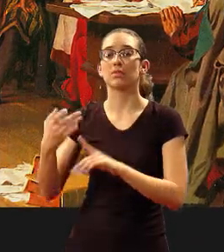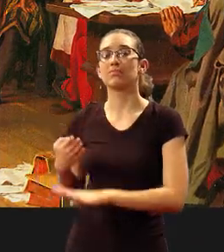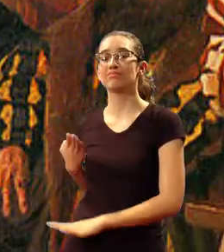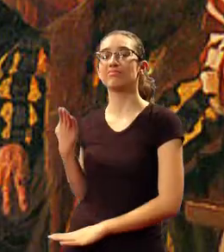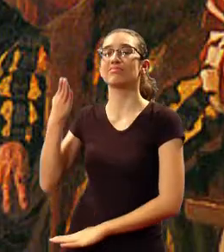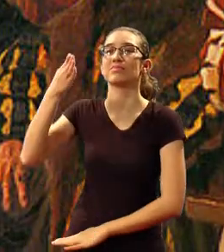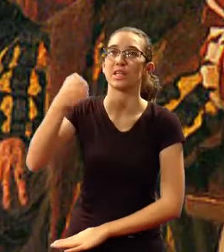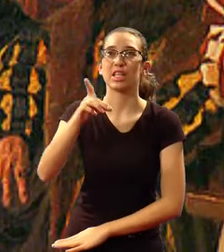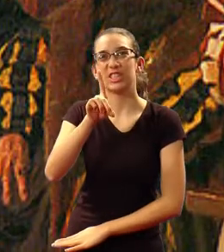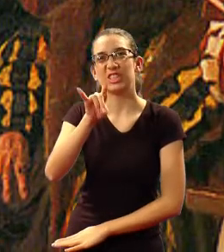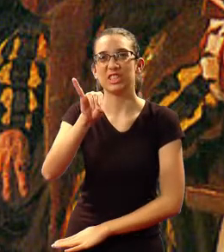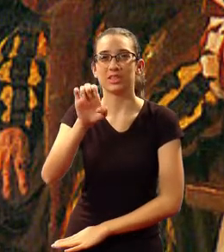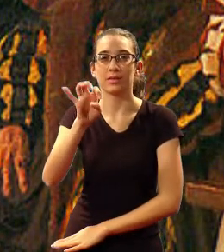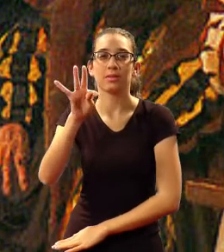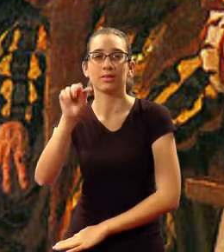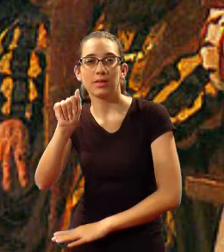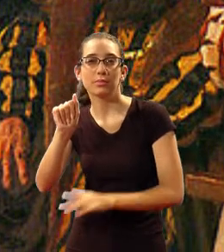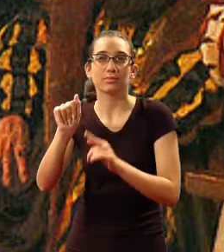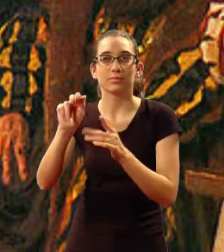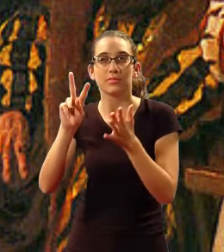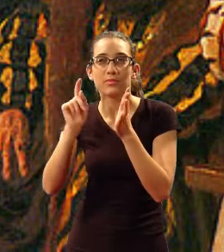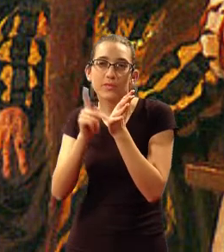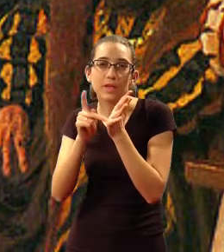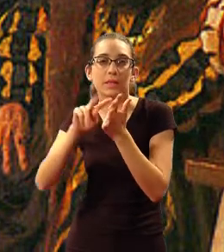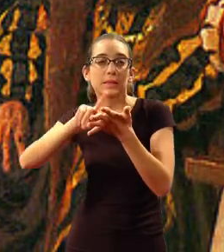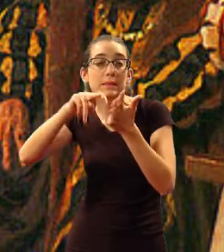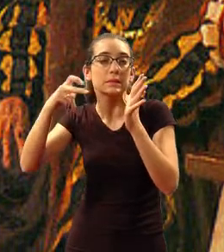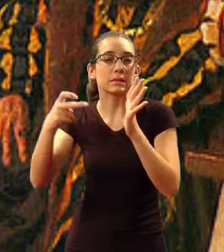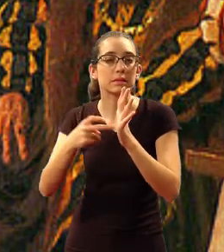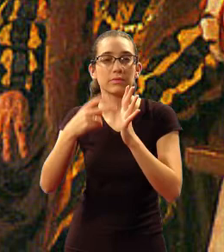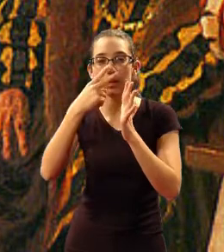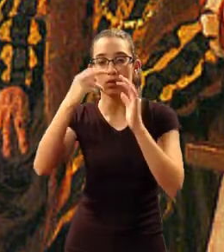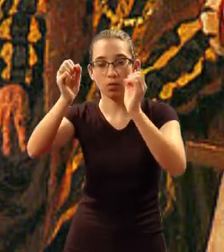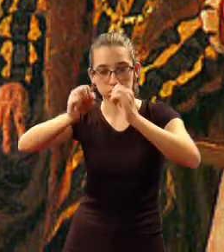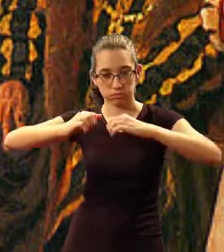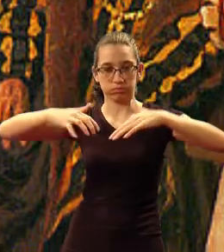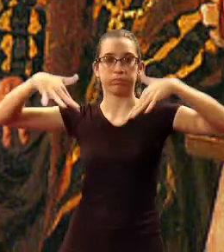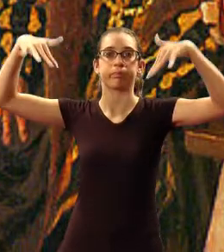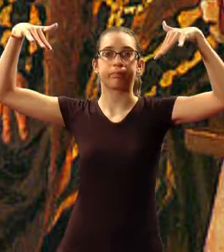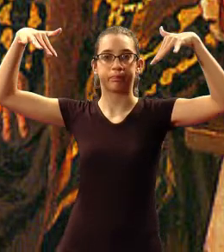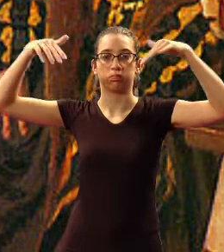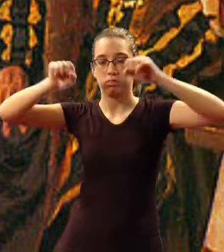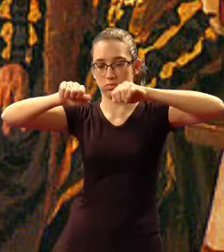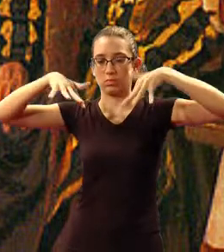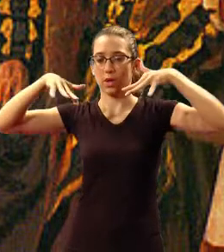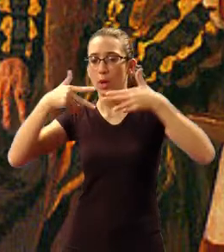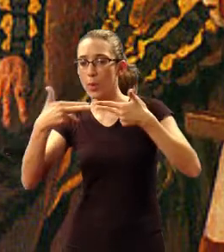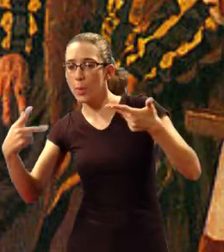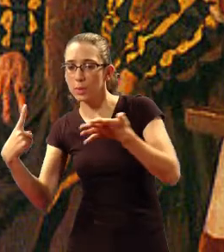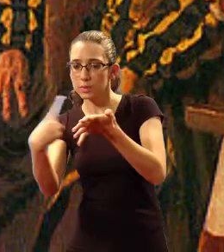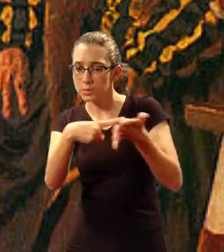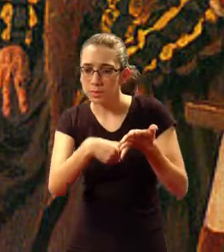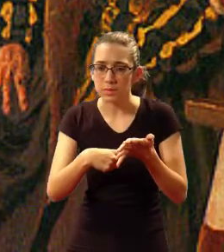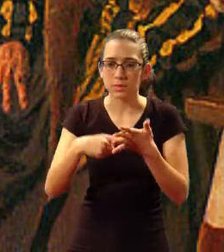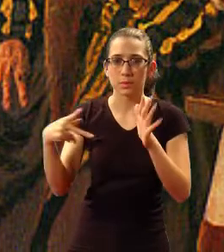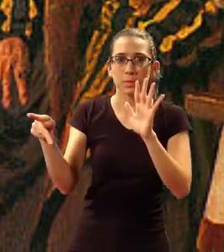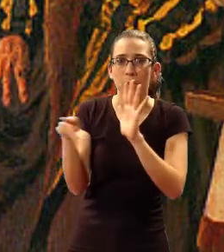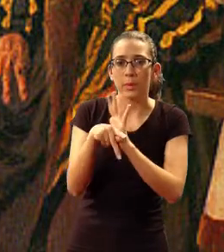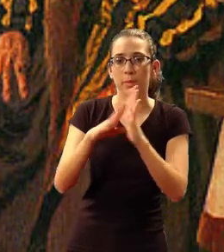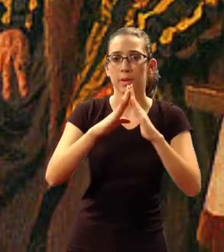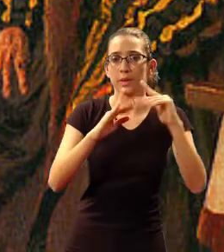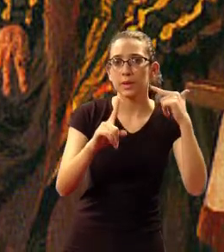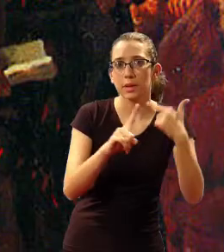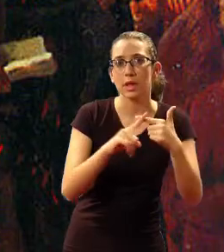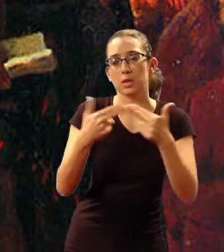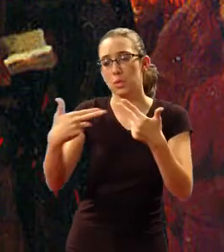aquela dieta, que na verdade era a grande assembleia onde se decidiam as coisas da igreja